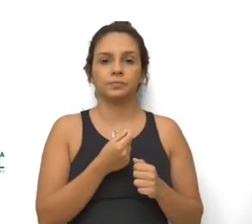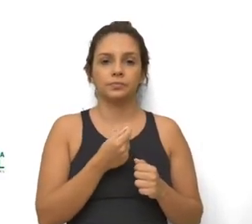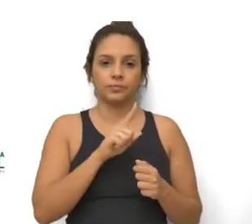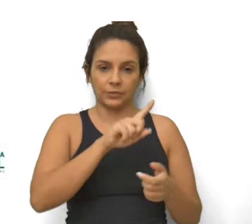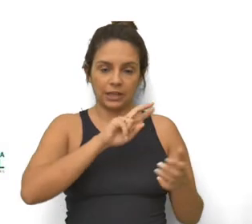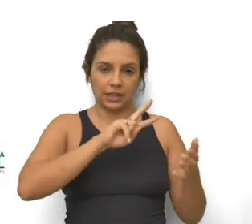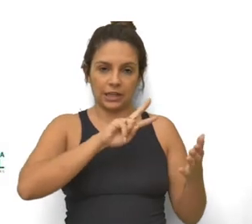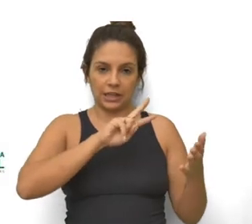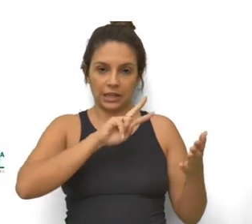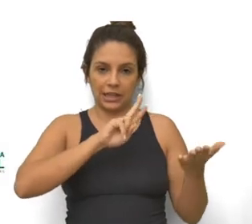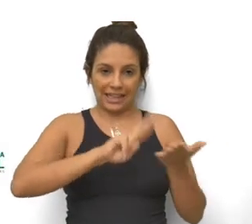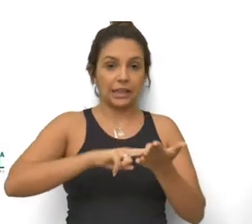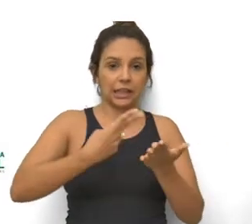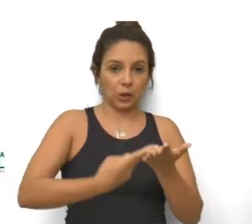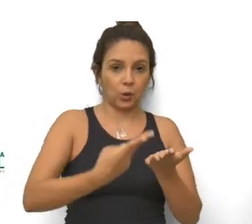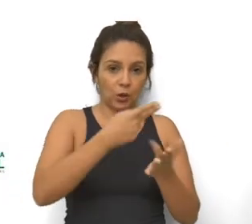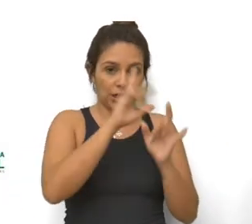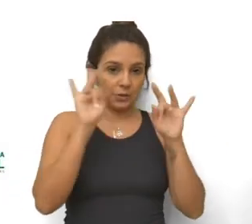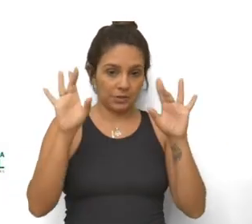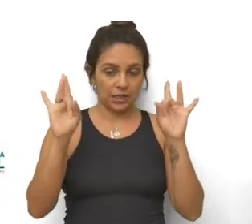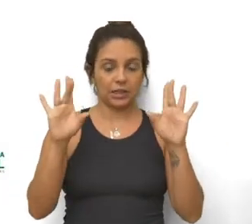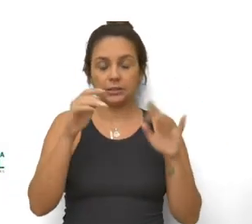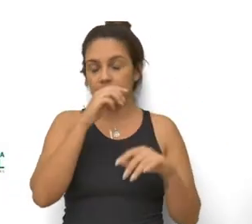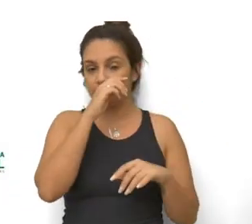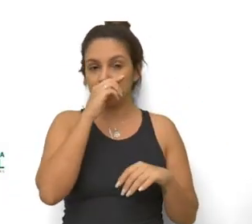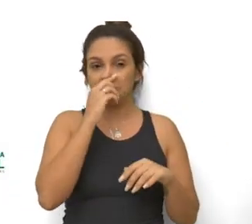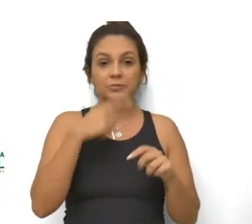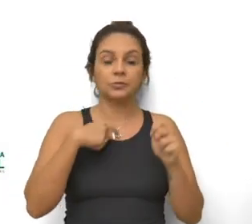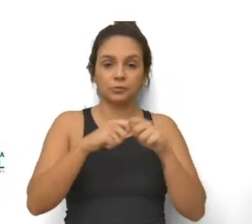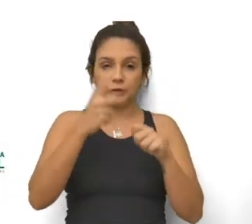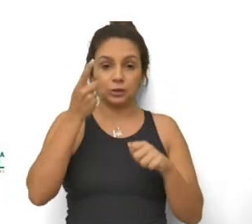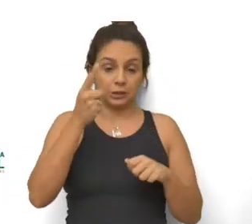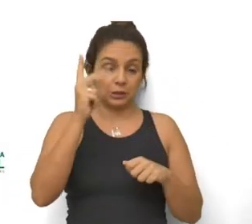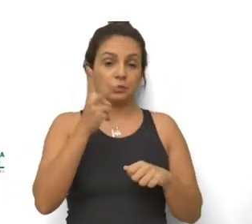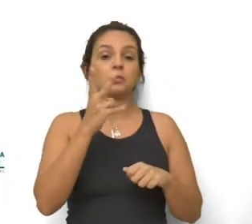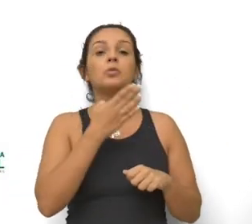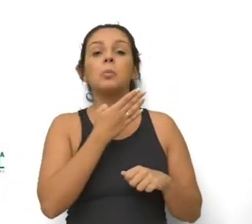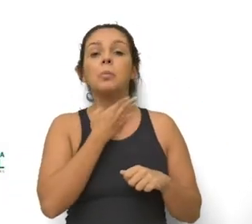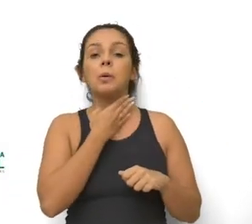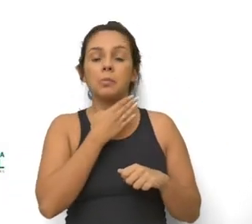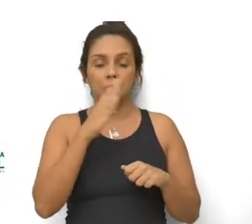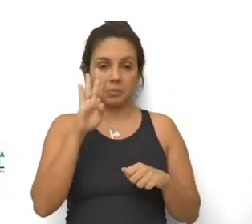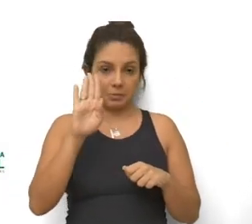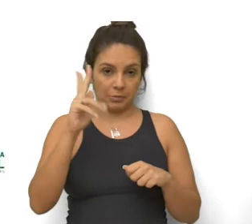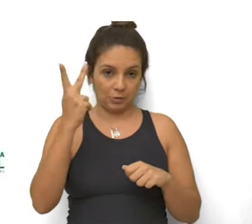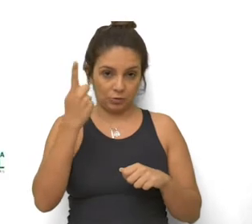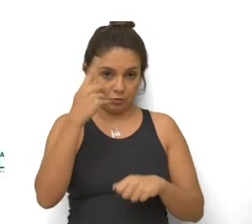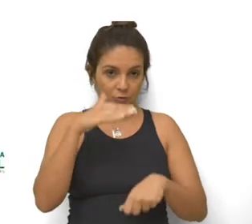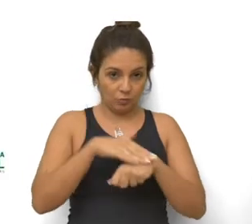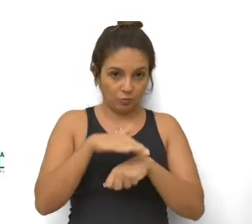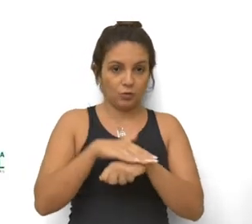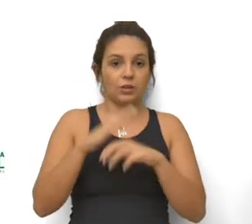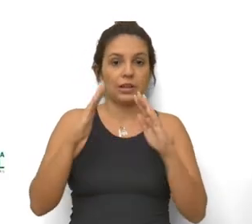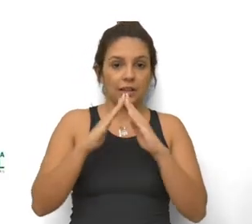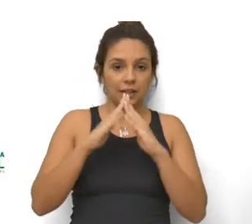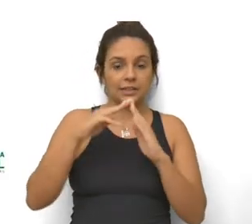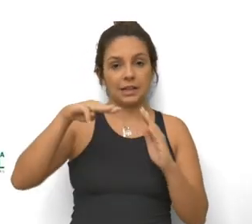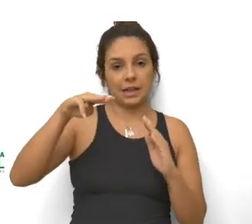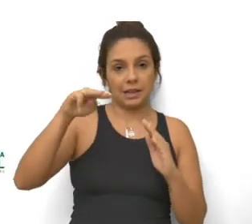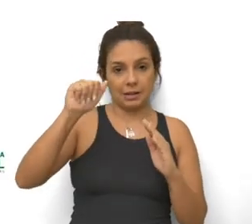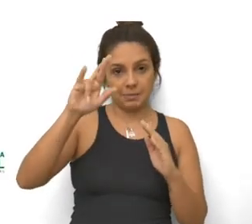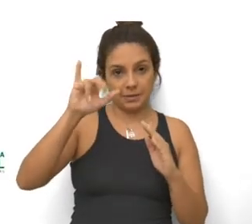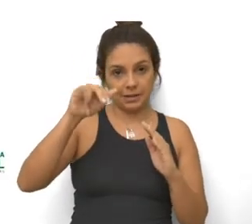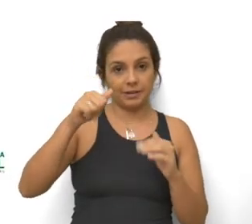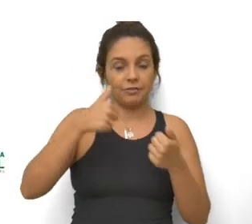tradutor, especialista nele. E nós fizemos, além do Sempre um Papo em Belo Horizonte, uma noite na Casa Mariana,